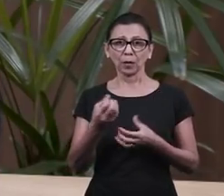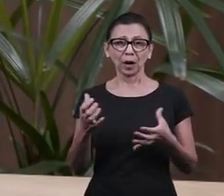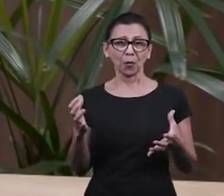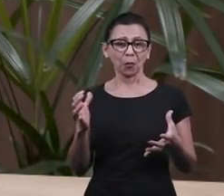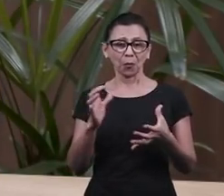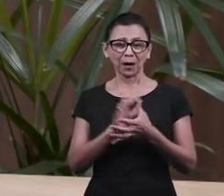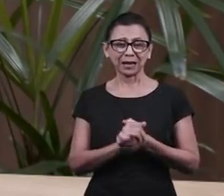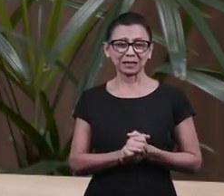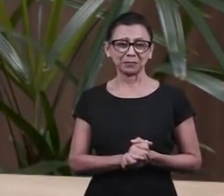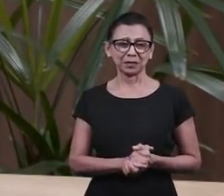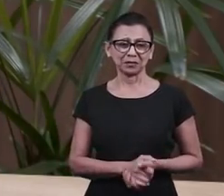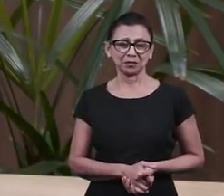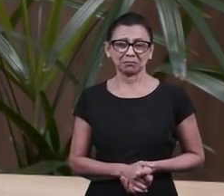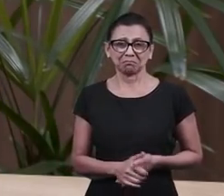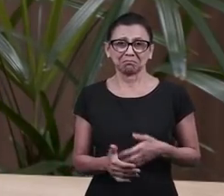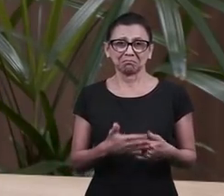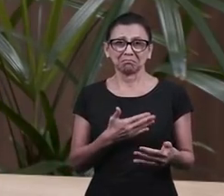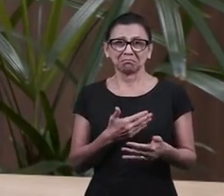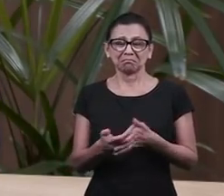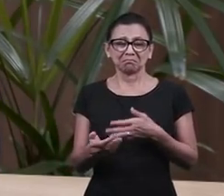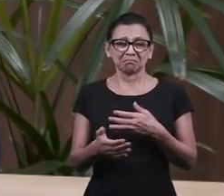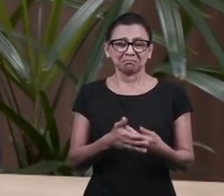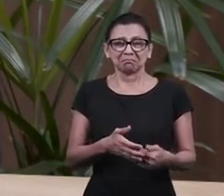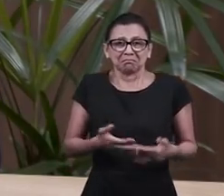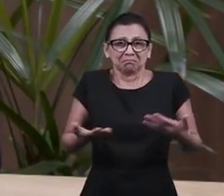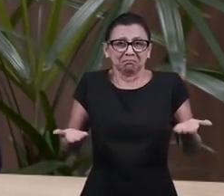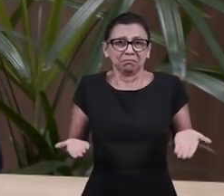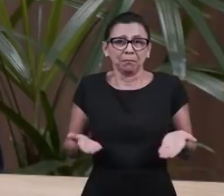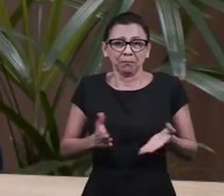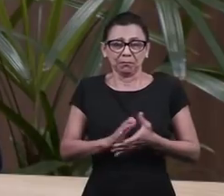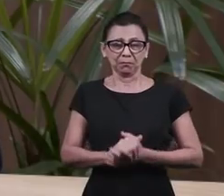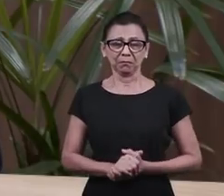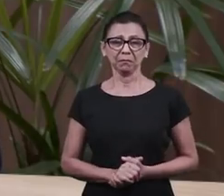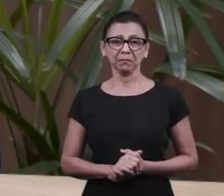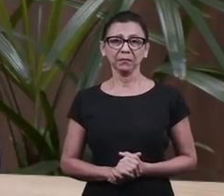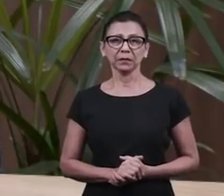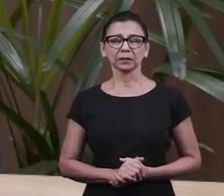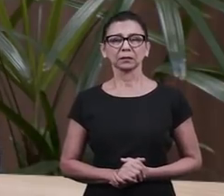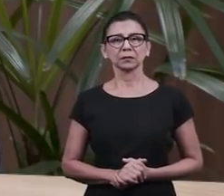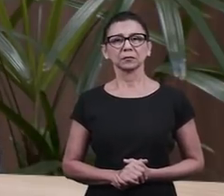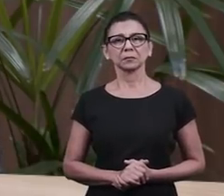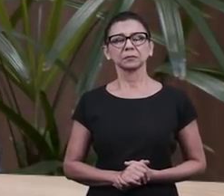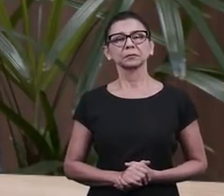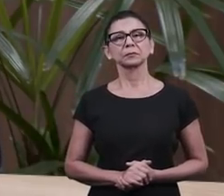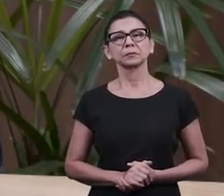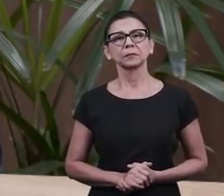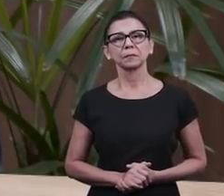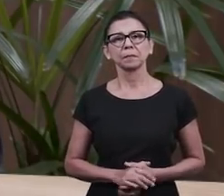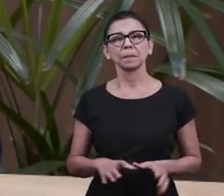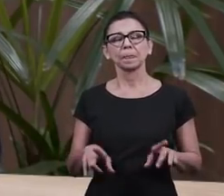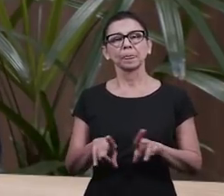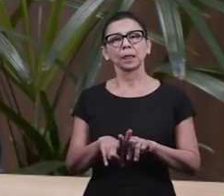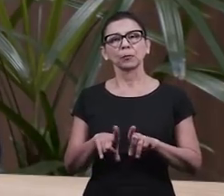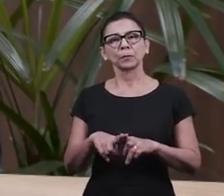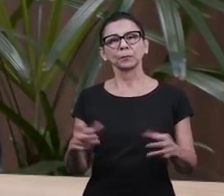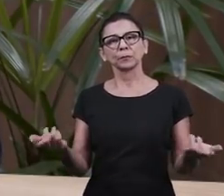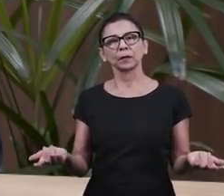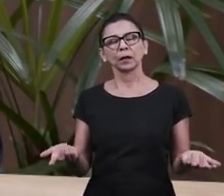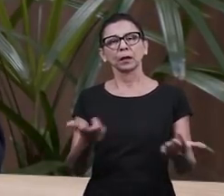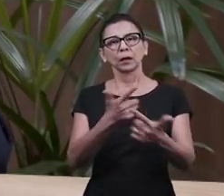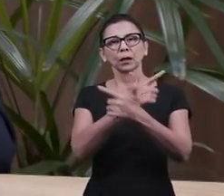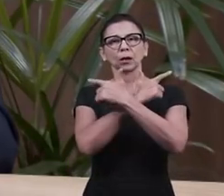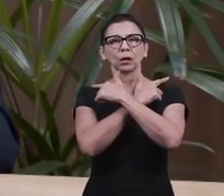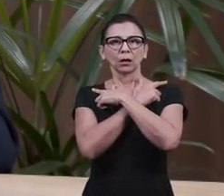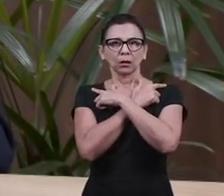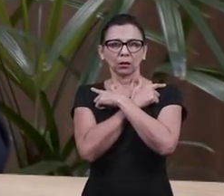mal, o Senhor tirou. Vamos encontrar a mesma coisa em Ló. A mesma coisa em